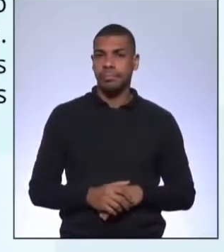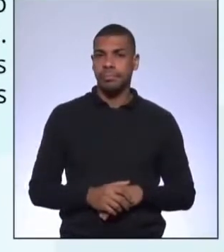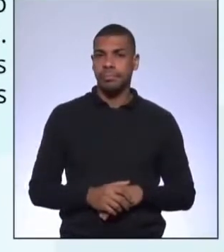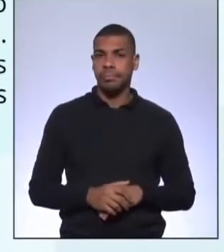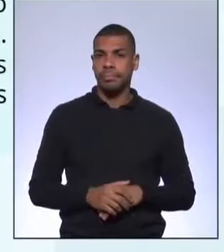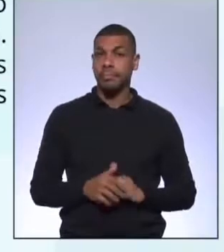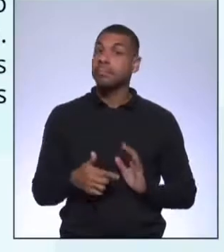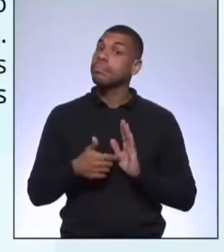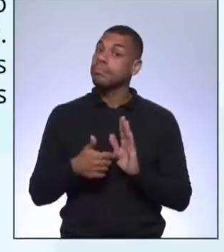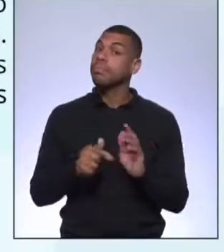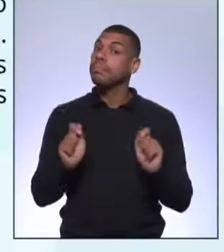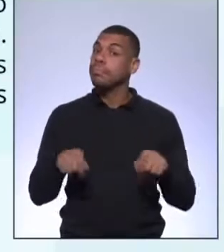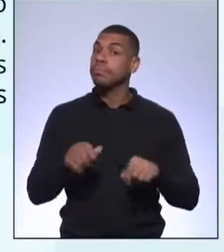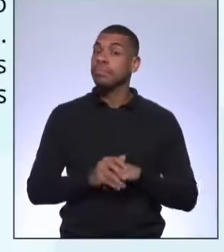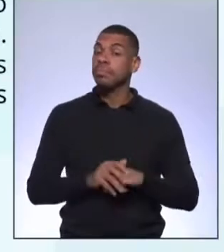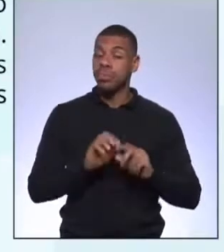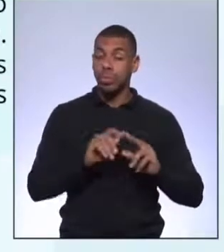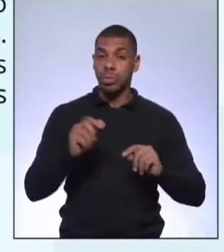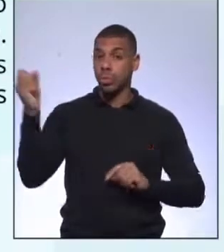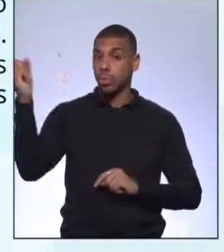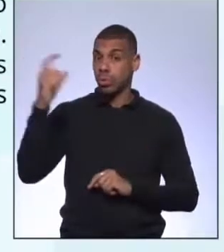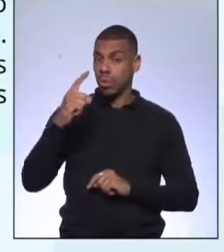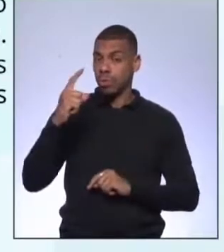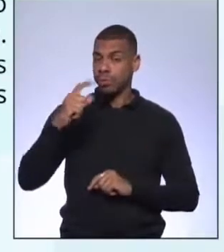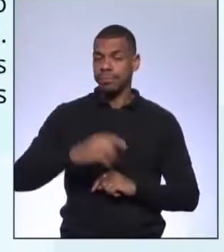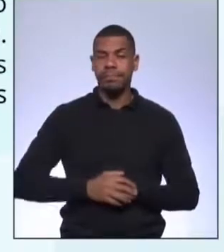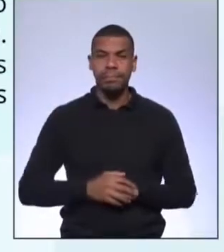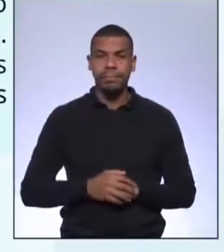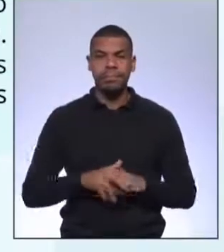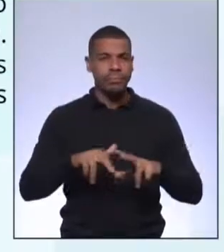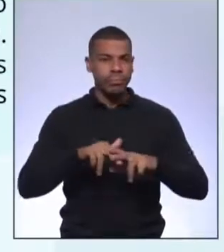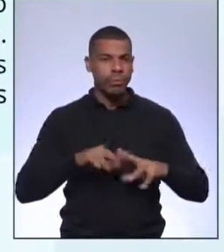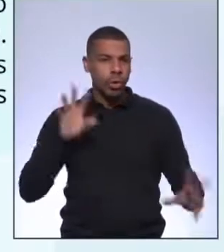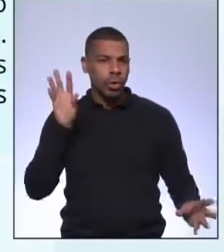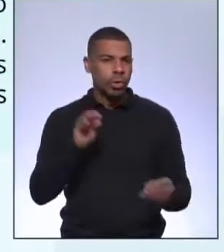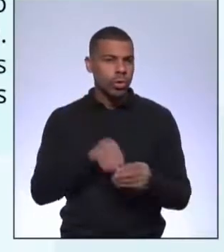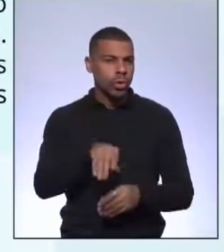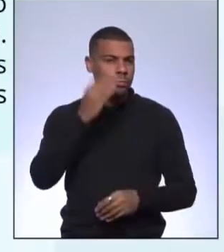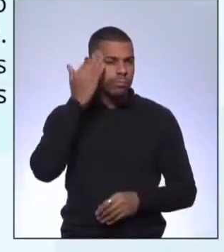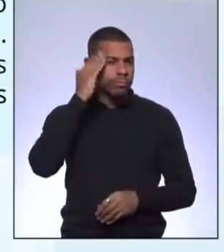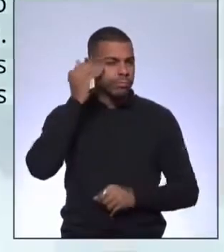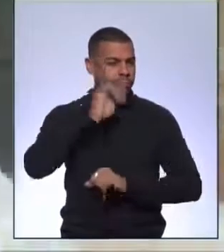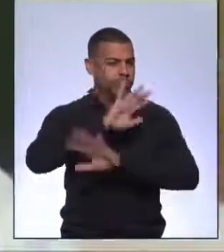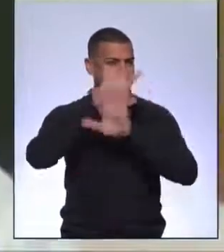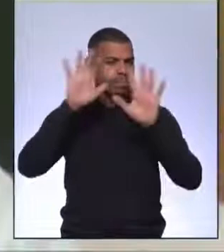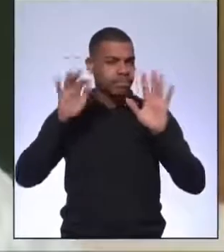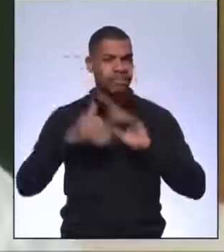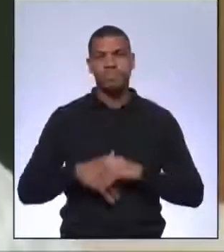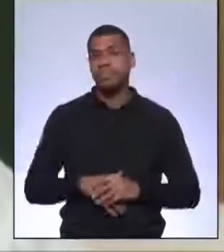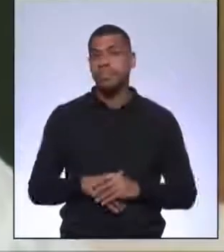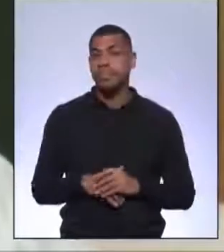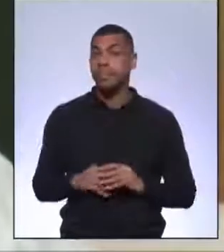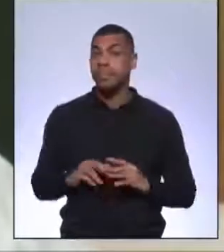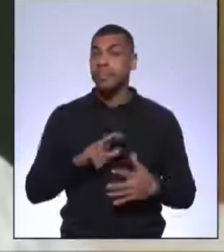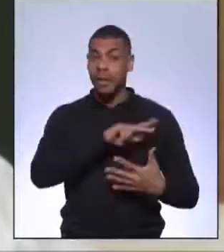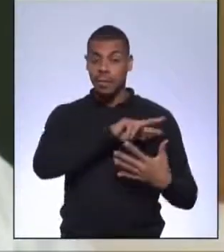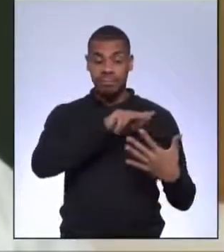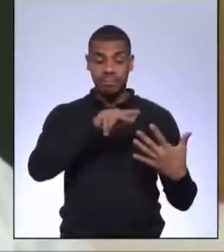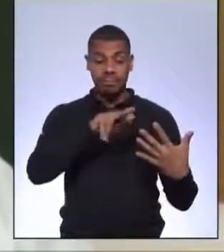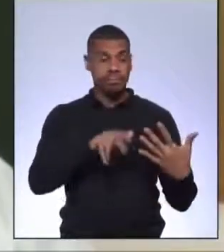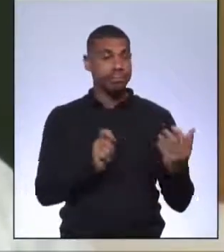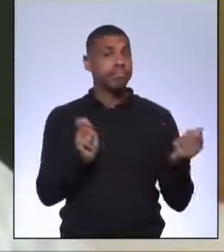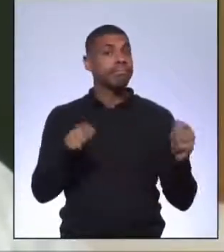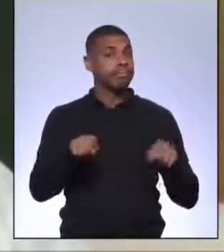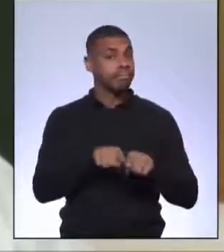e com a incidência de sol, entre outros fatores. Então, é só para você começar a entender, né, que vários fatores